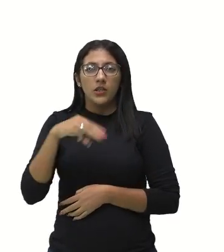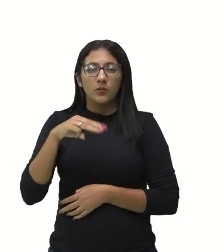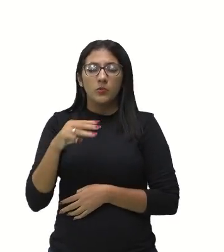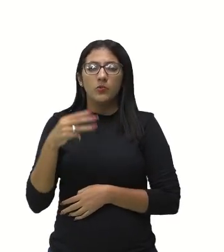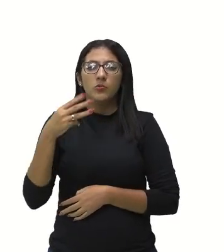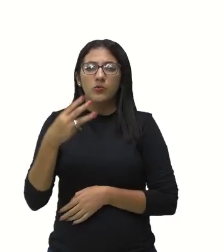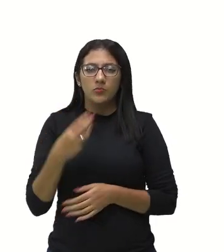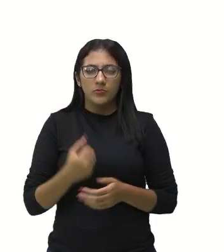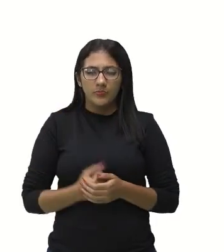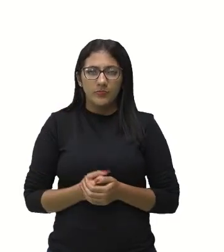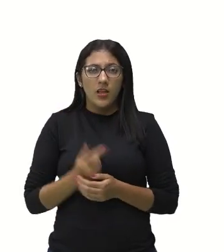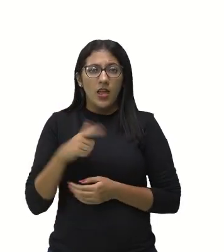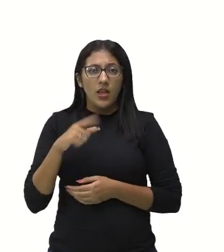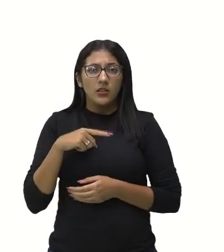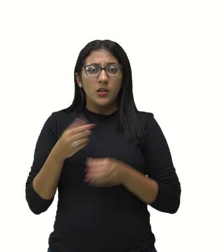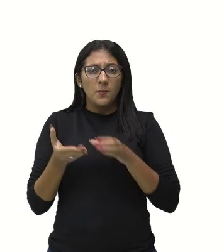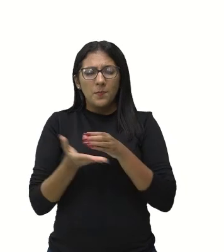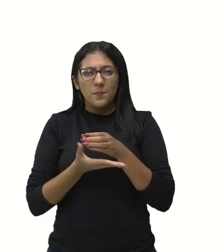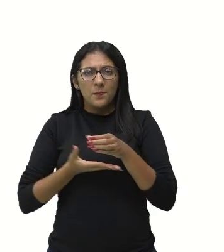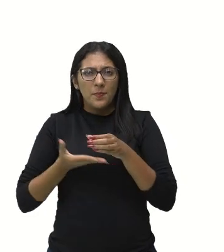E ele tem um raio,